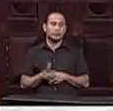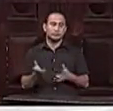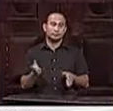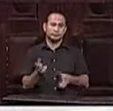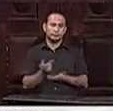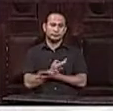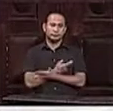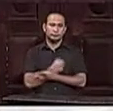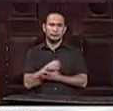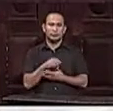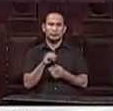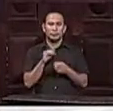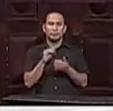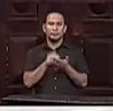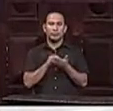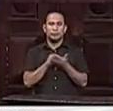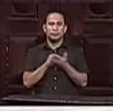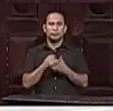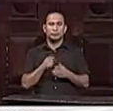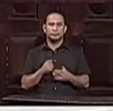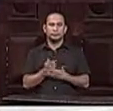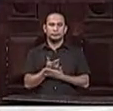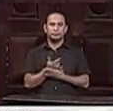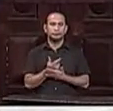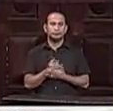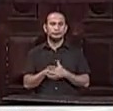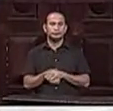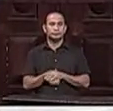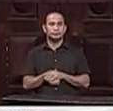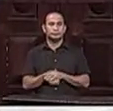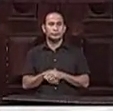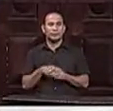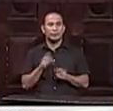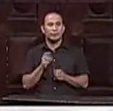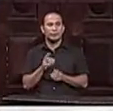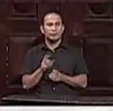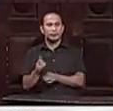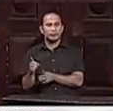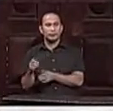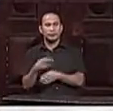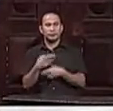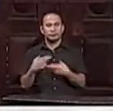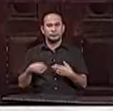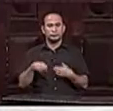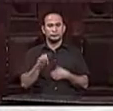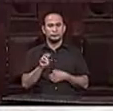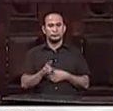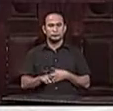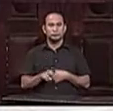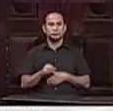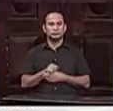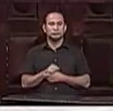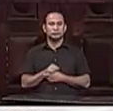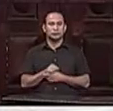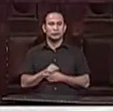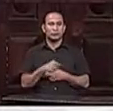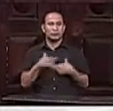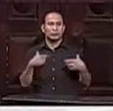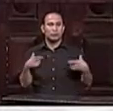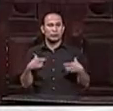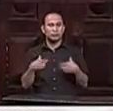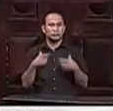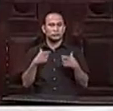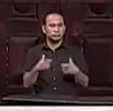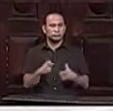o desinvestimento pela venda dos gasodutos da região sudeste, pela venda do Poço de